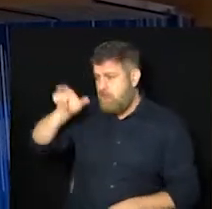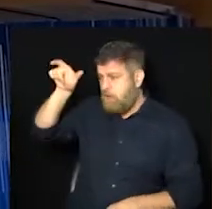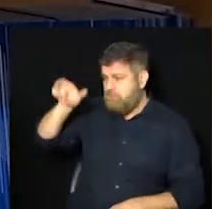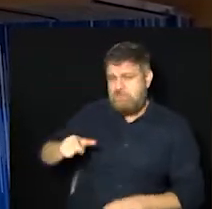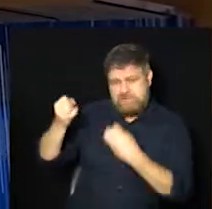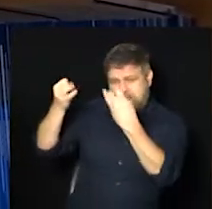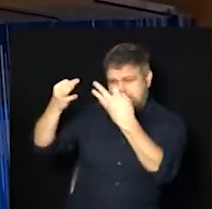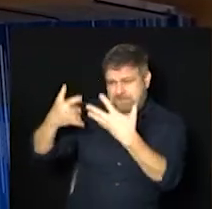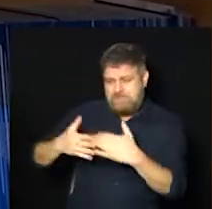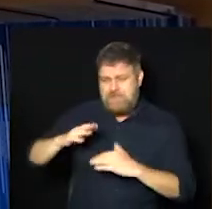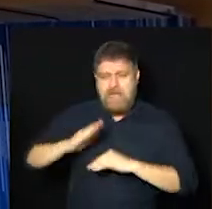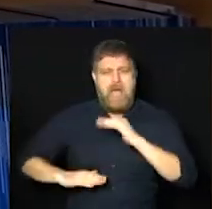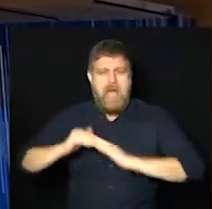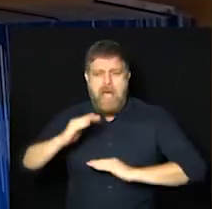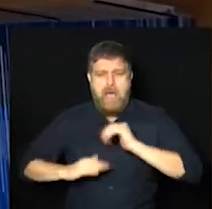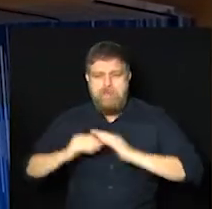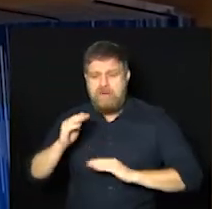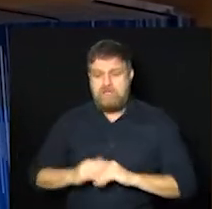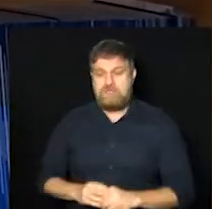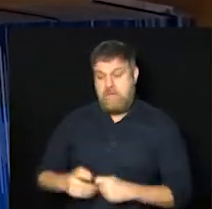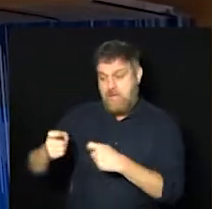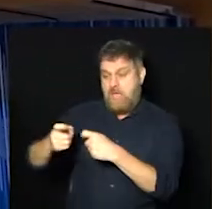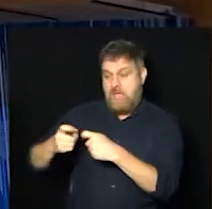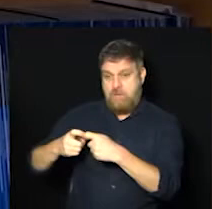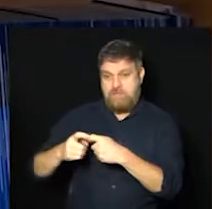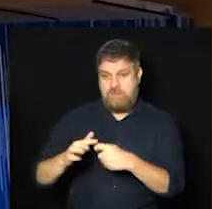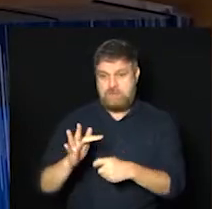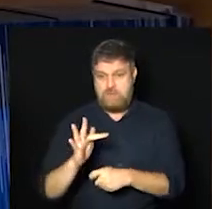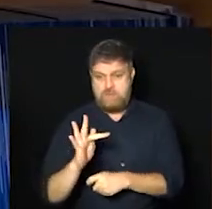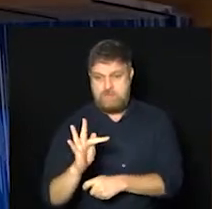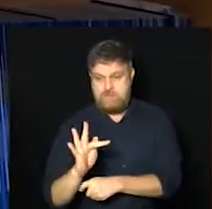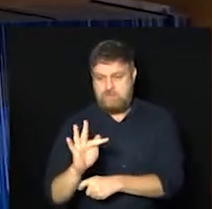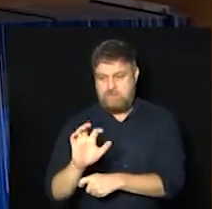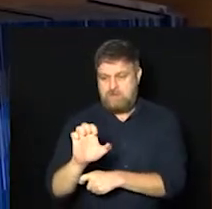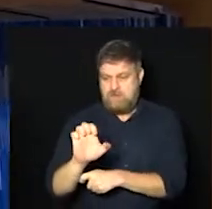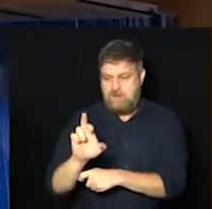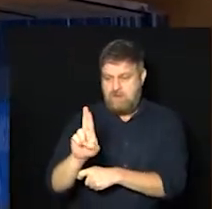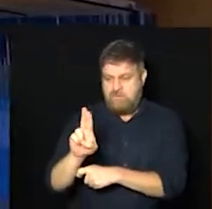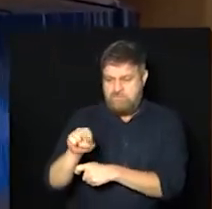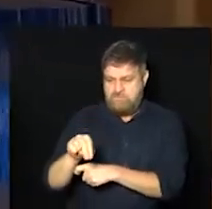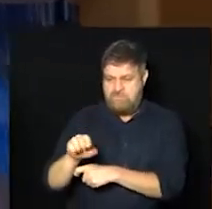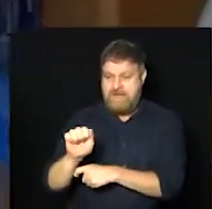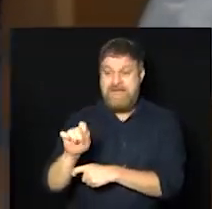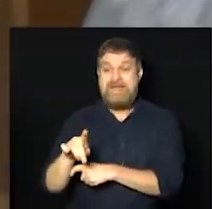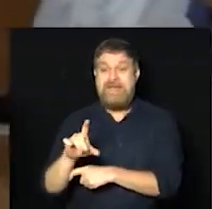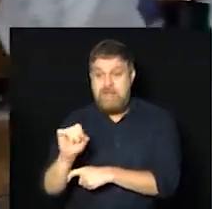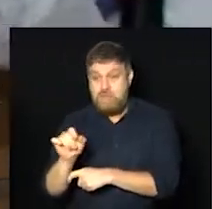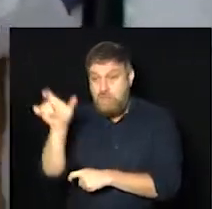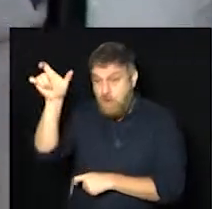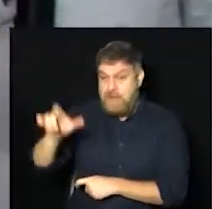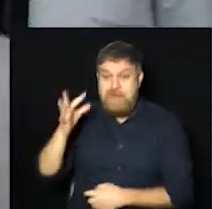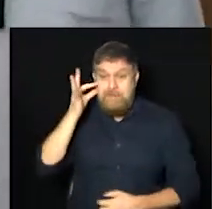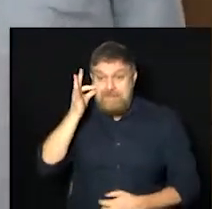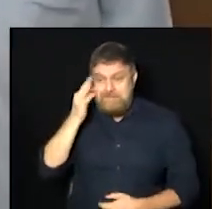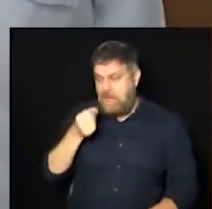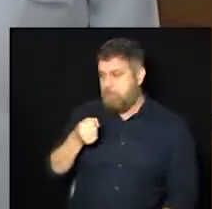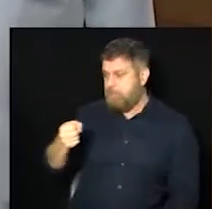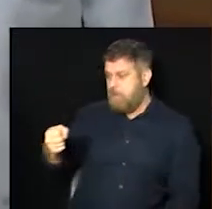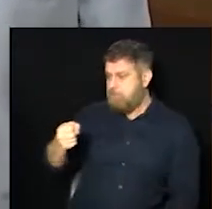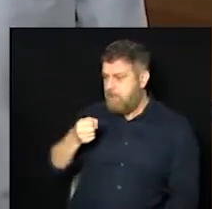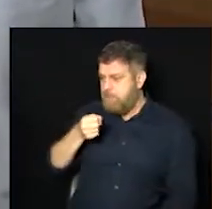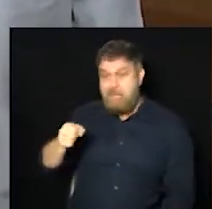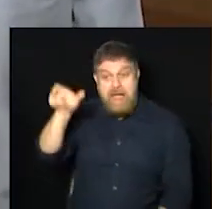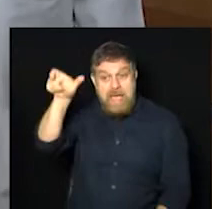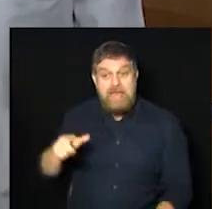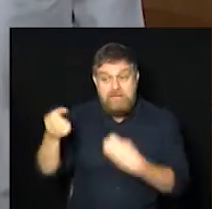disso, dessas ações, é o doutor Fernando Medina, que está conosco ao vivo aqui no Câmara Total, para falar justamente a